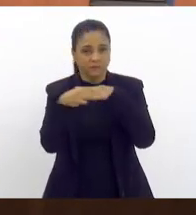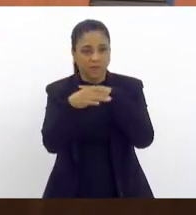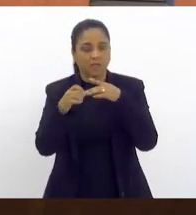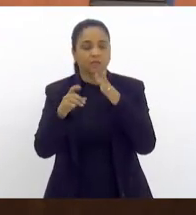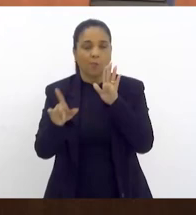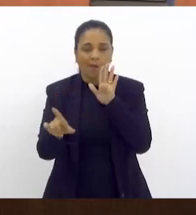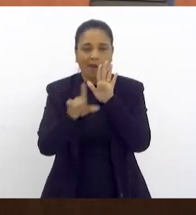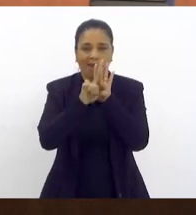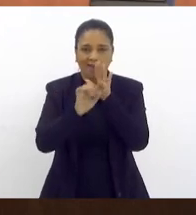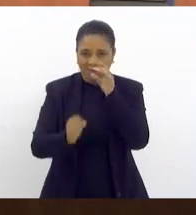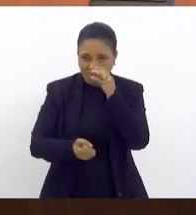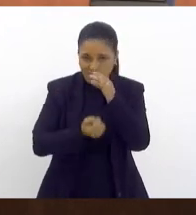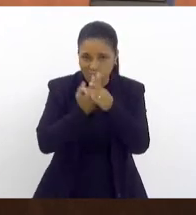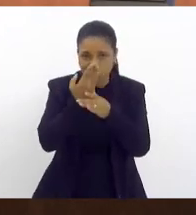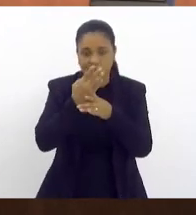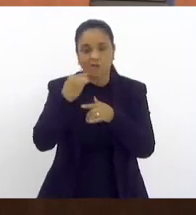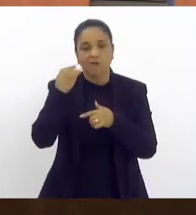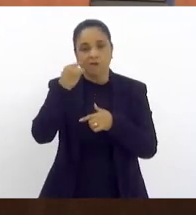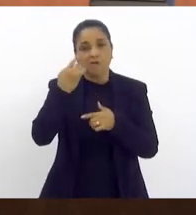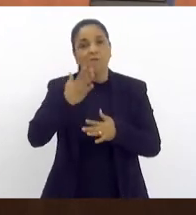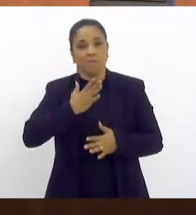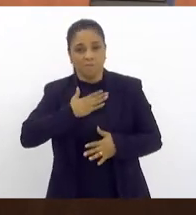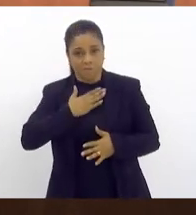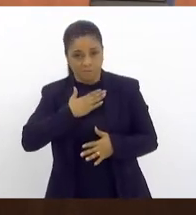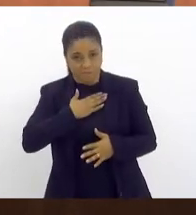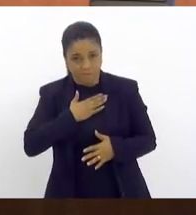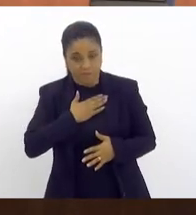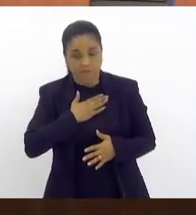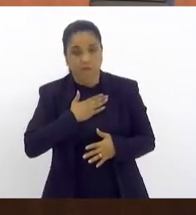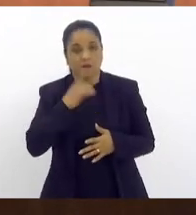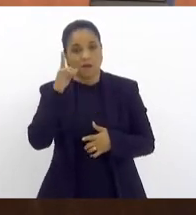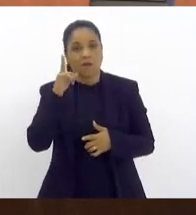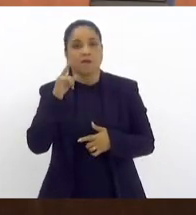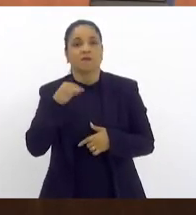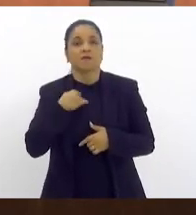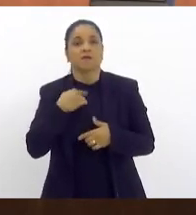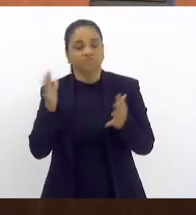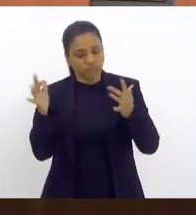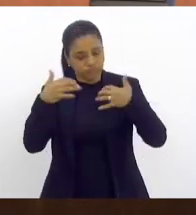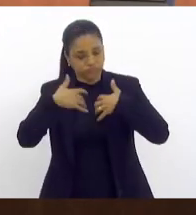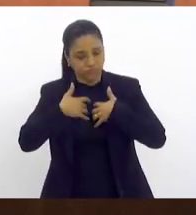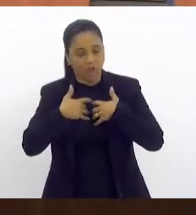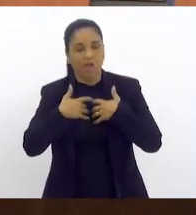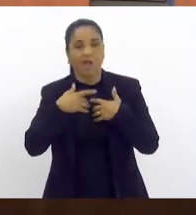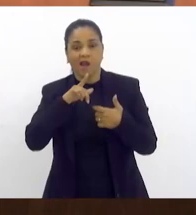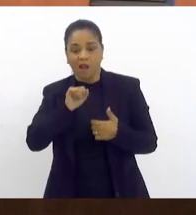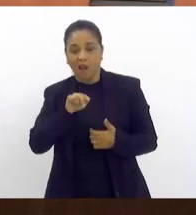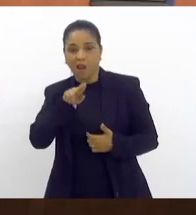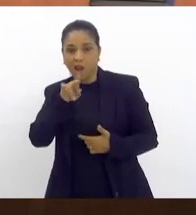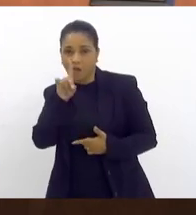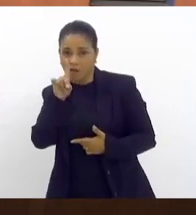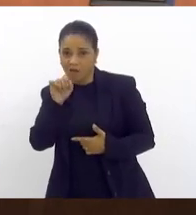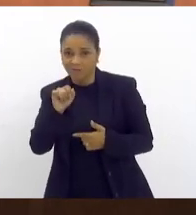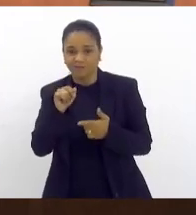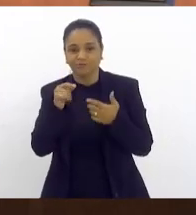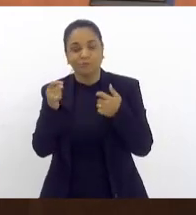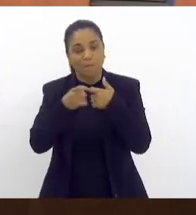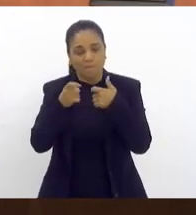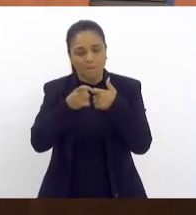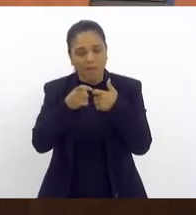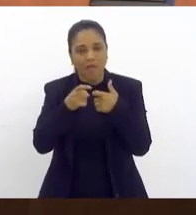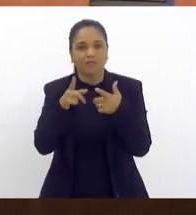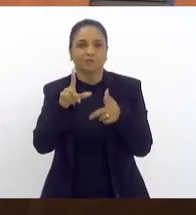mentoria a gente também conseguiu aprovar que os laudos feitos em clínicas particulares em médicos que atenderam na rede privada